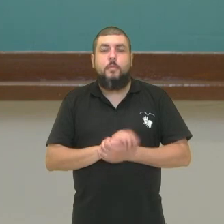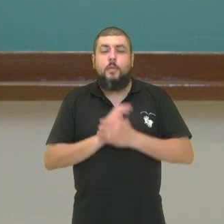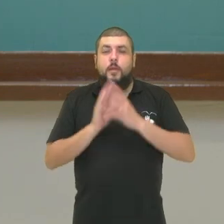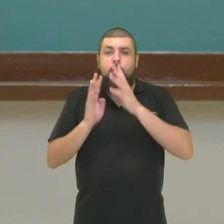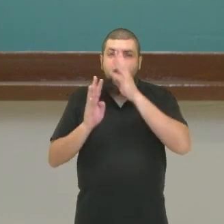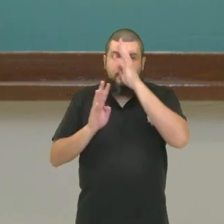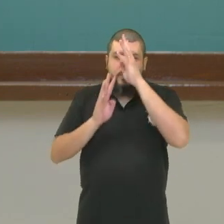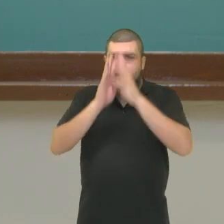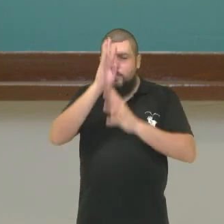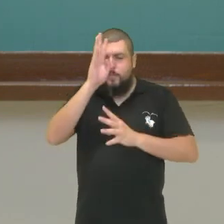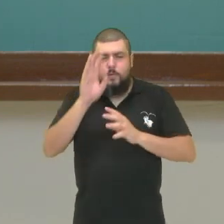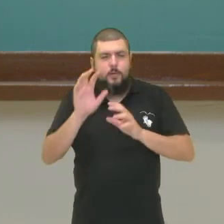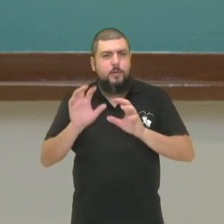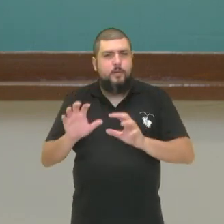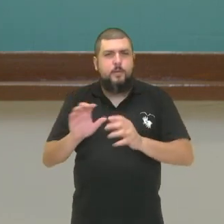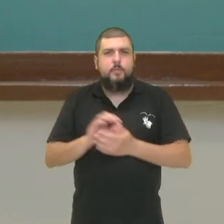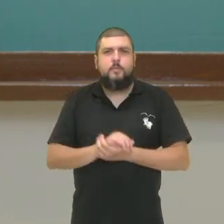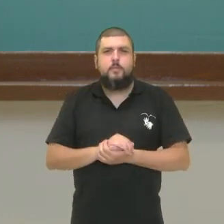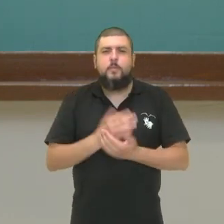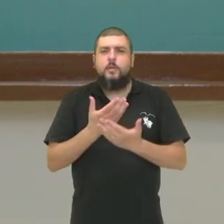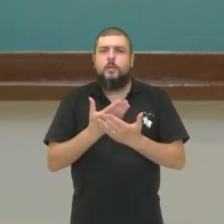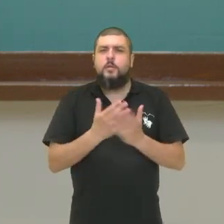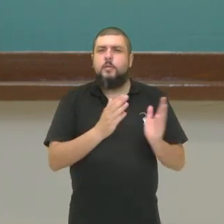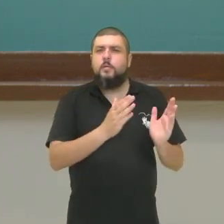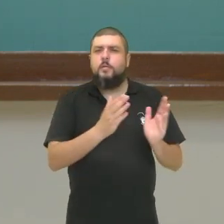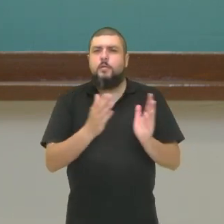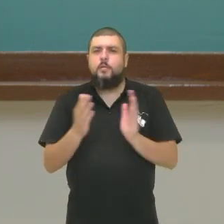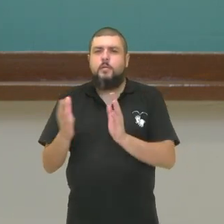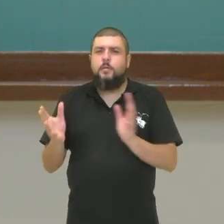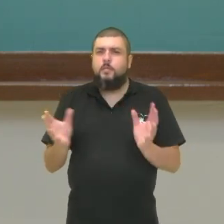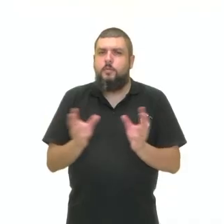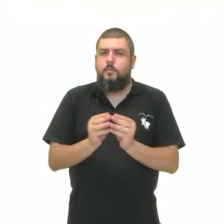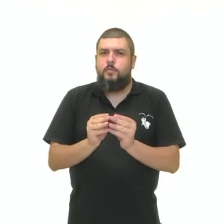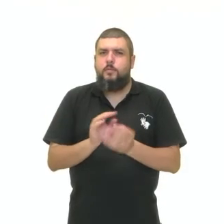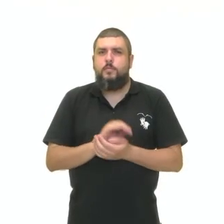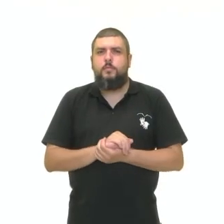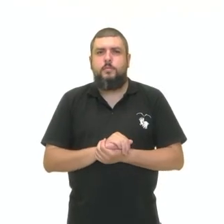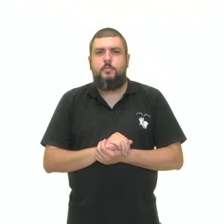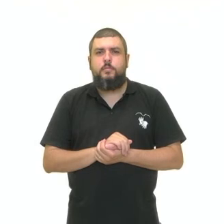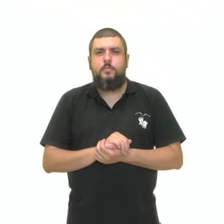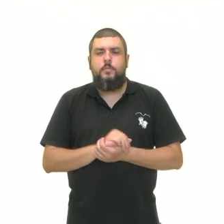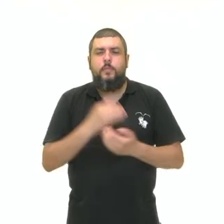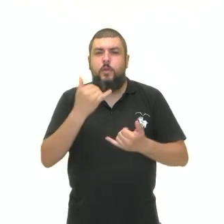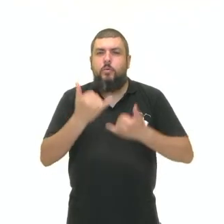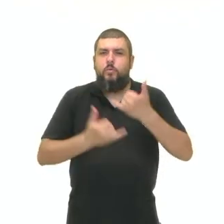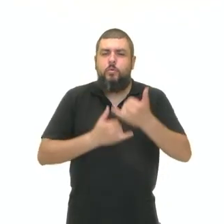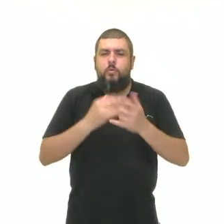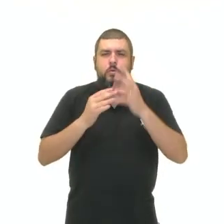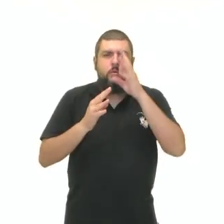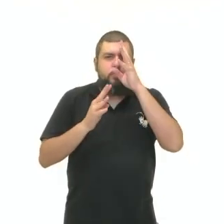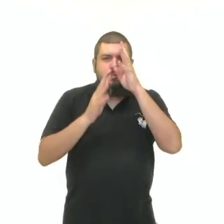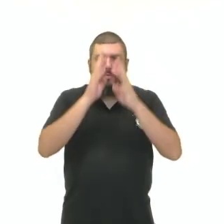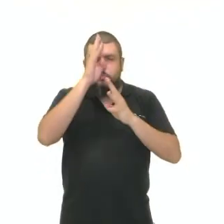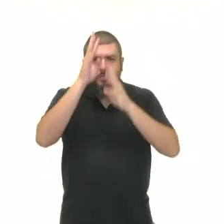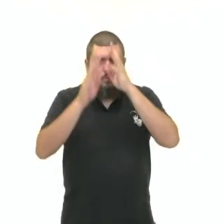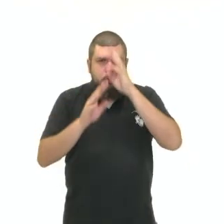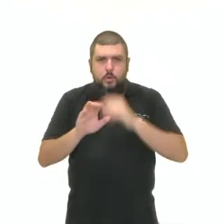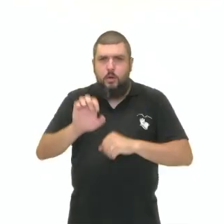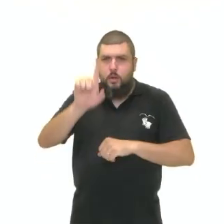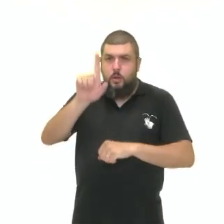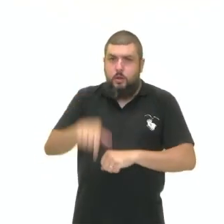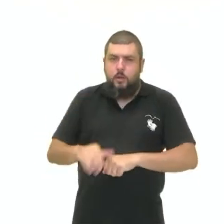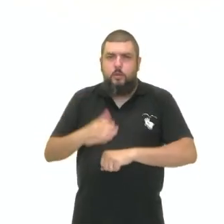que nós estudamos? Que por meio dos jogos de improviso, como forma de aprendizagem de